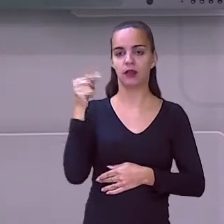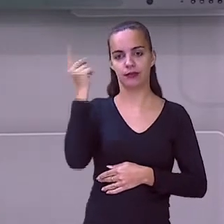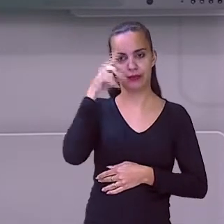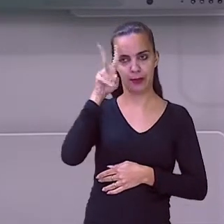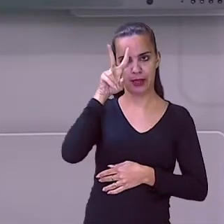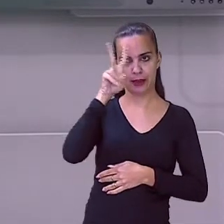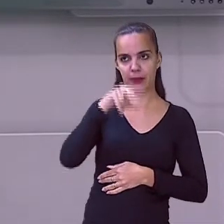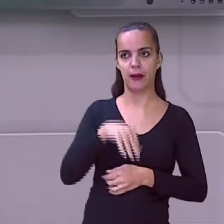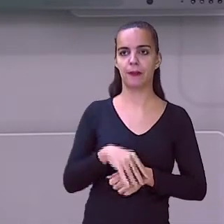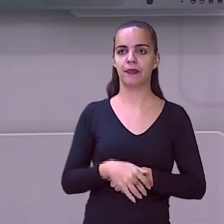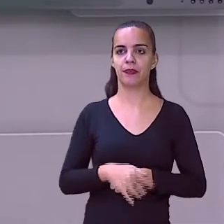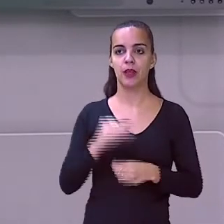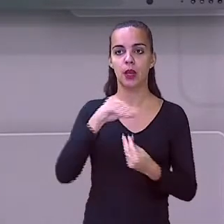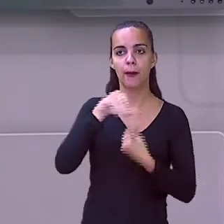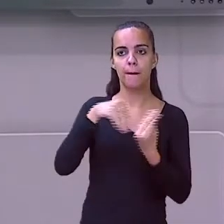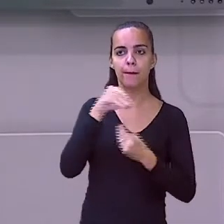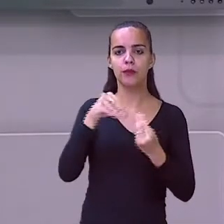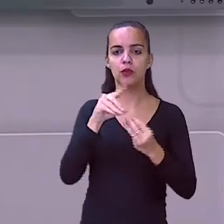mesmo mistura?